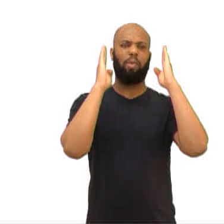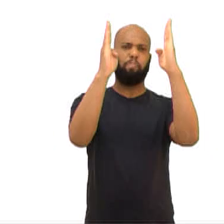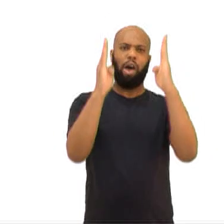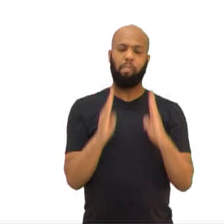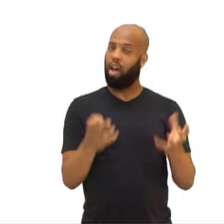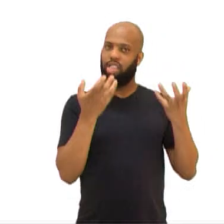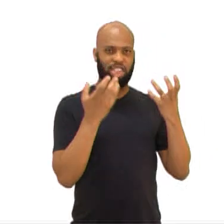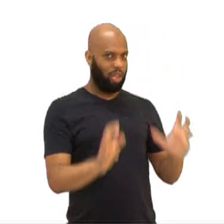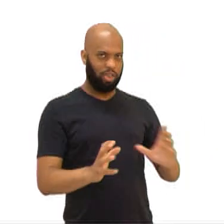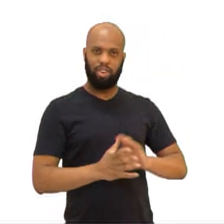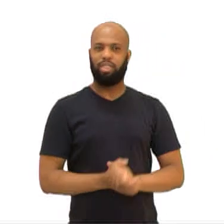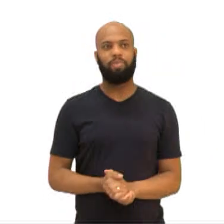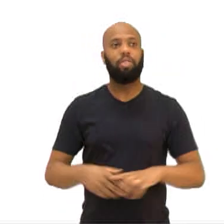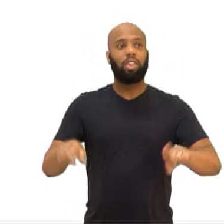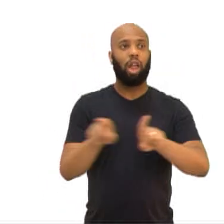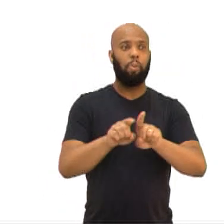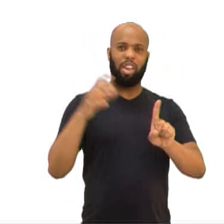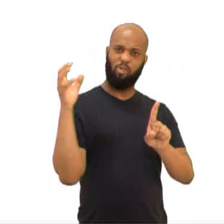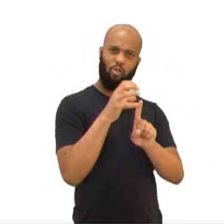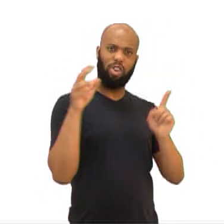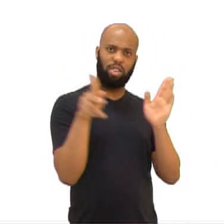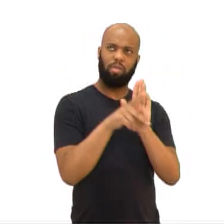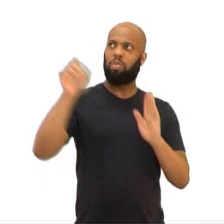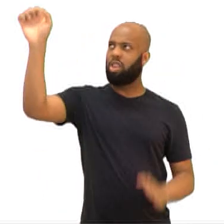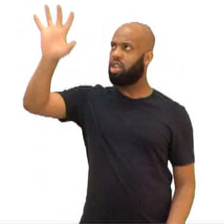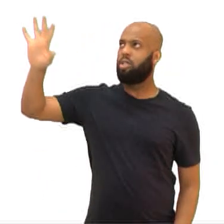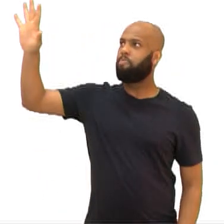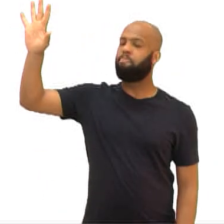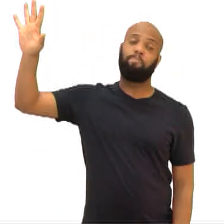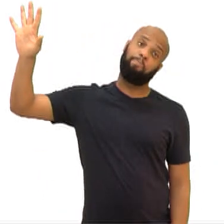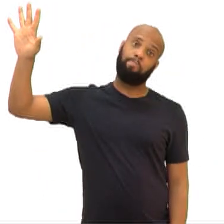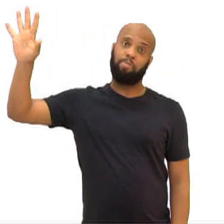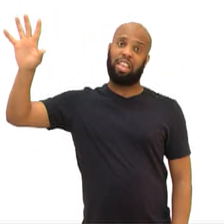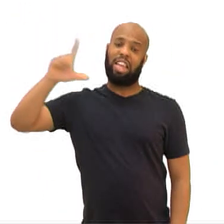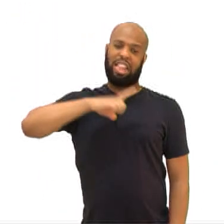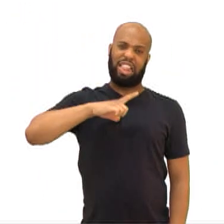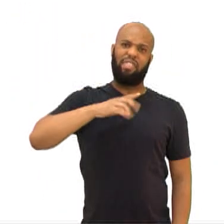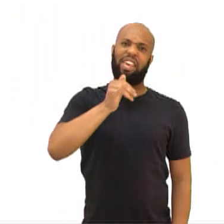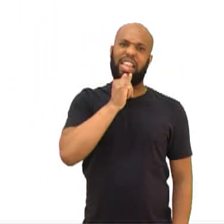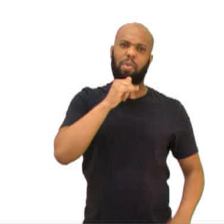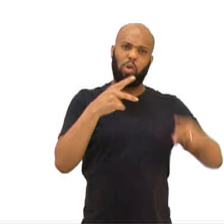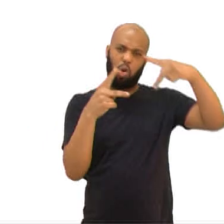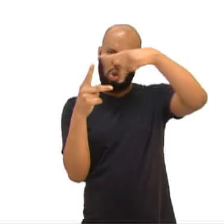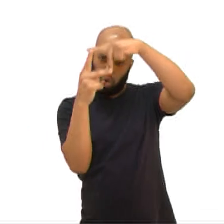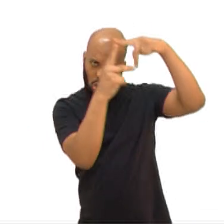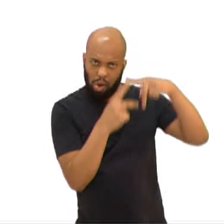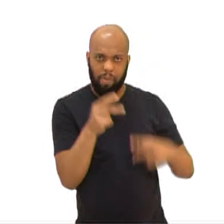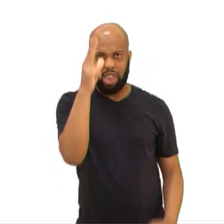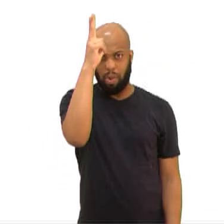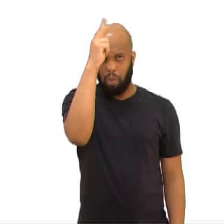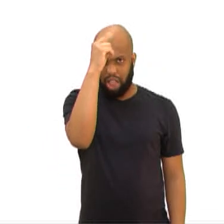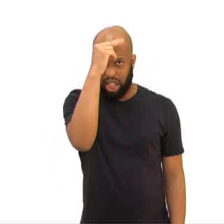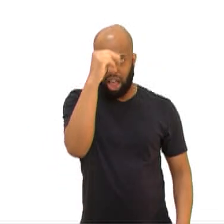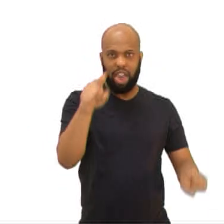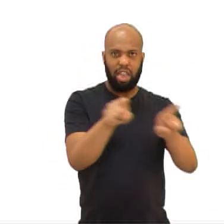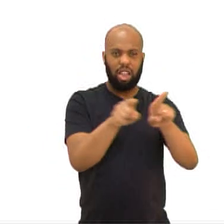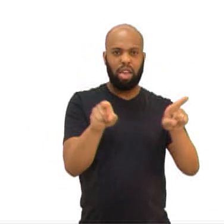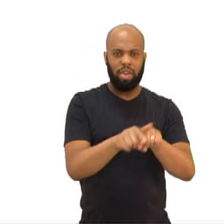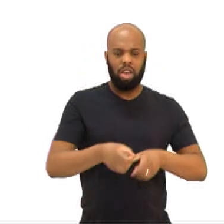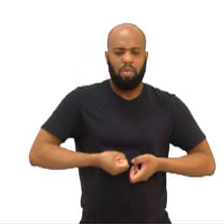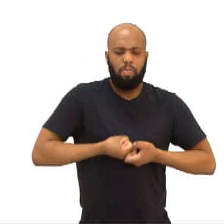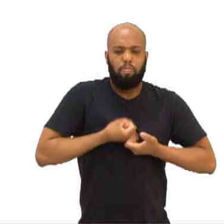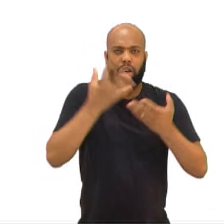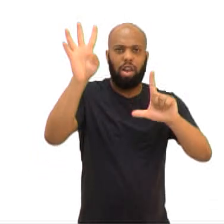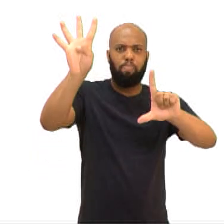vocês. Influência das vanguardas artísticas europeias. Futurismo, cubismo, dadaísmo, surrealismo e